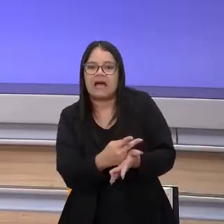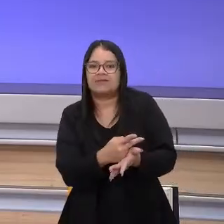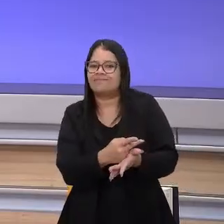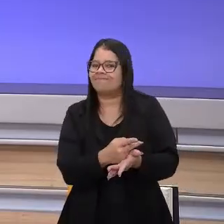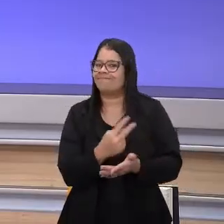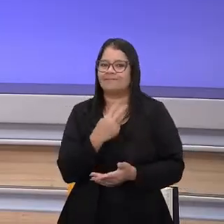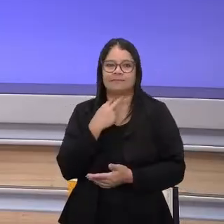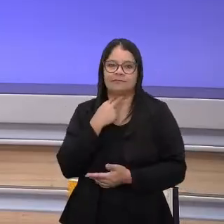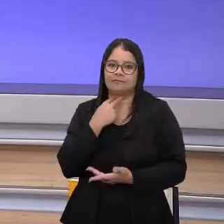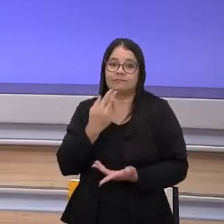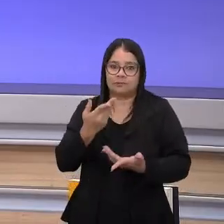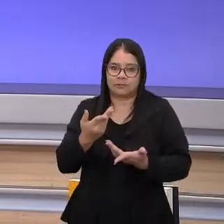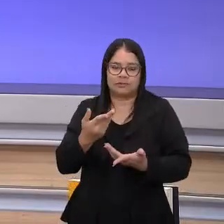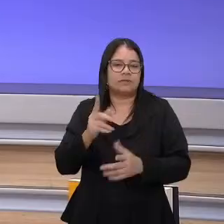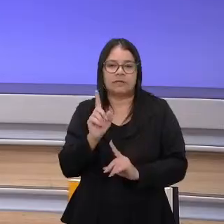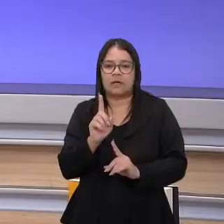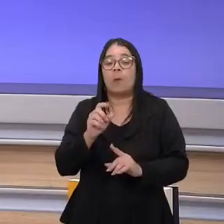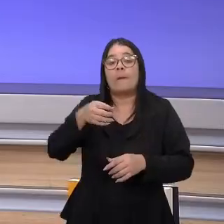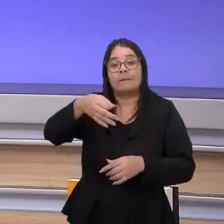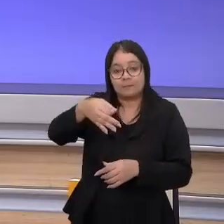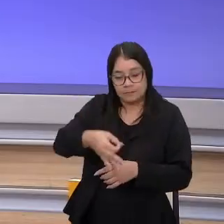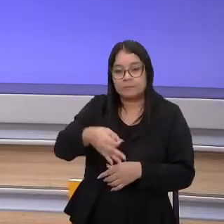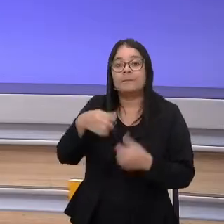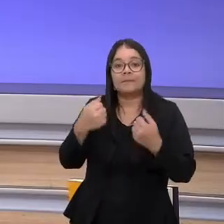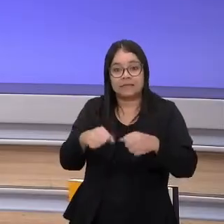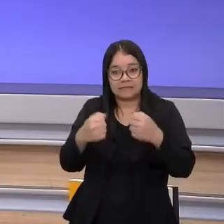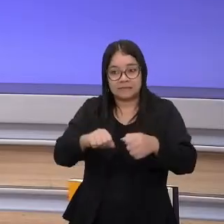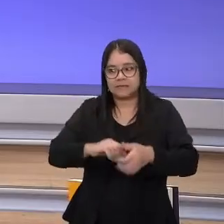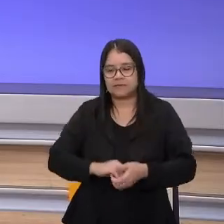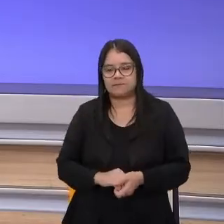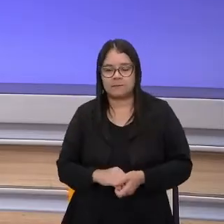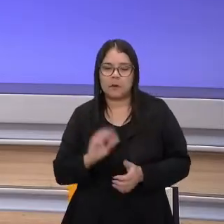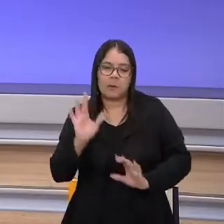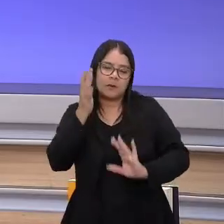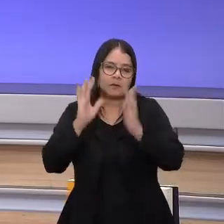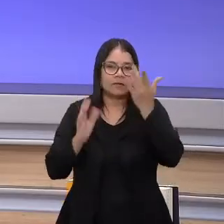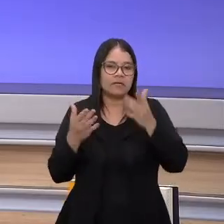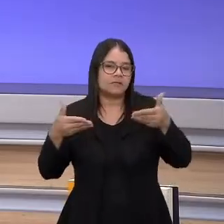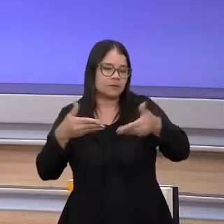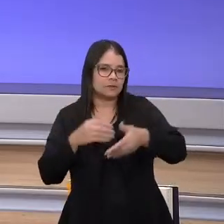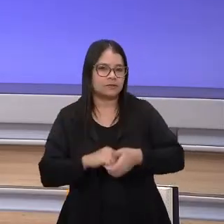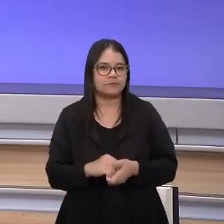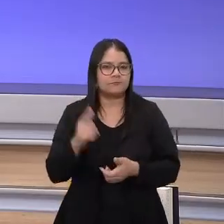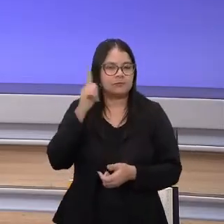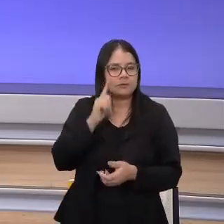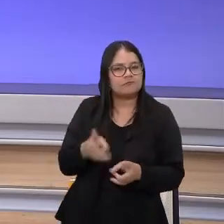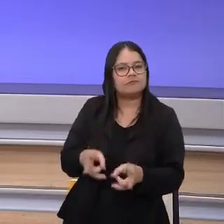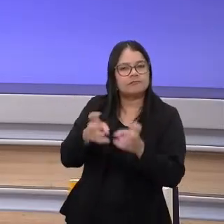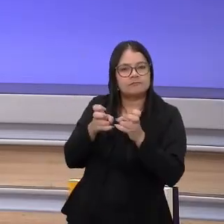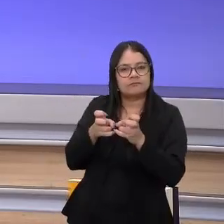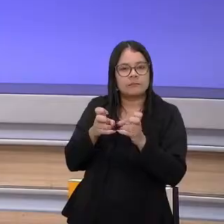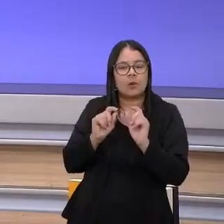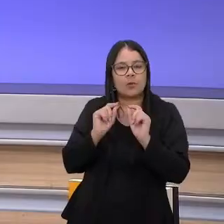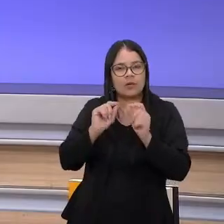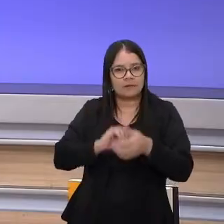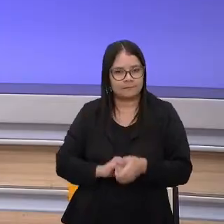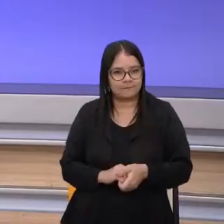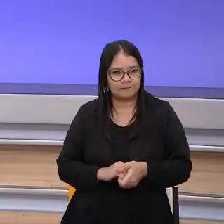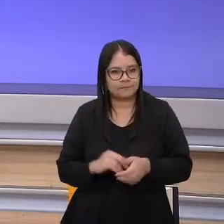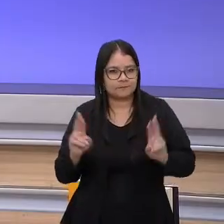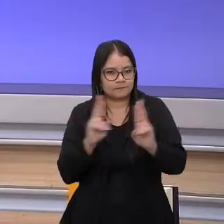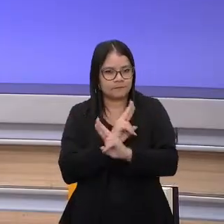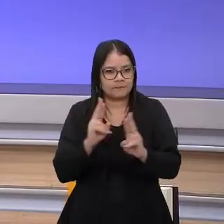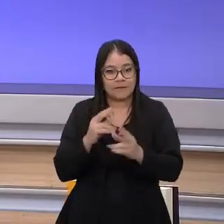pode, você deve, né? Mas o que acontece muito hoje, que eu consigo verificar, é a questão